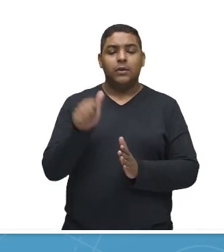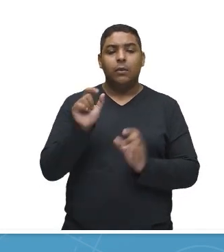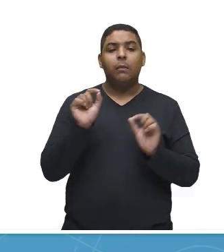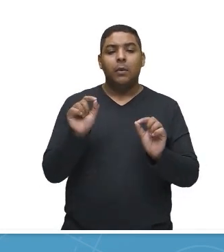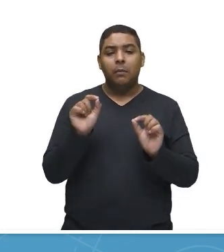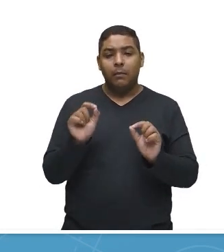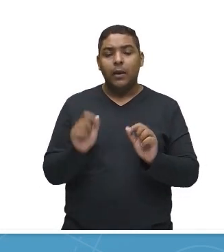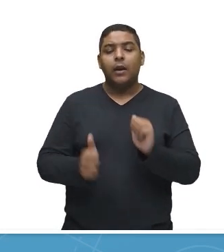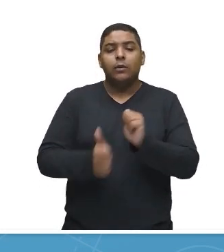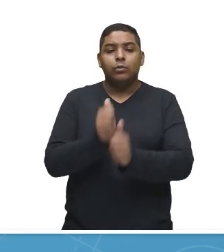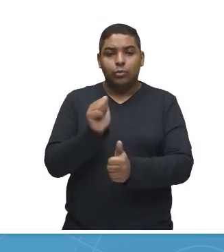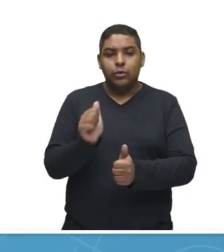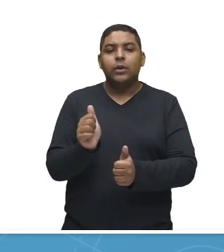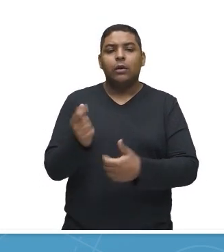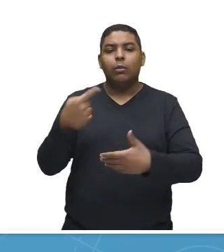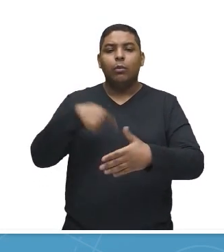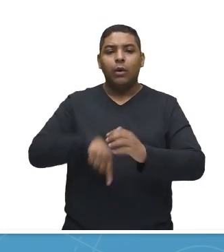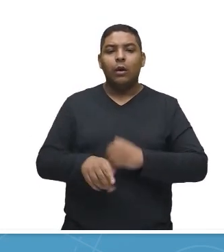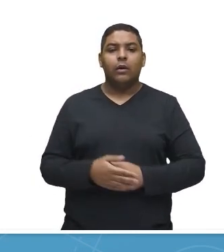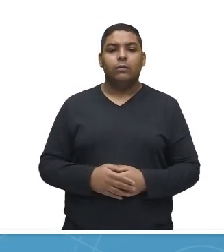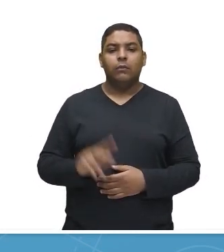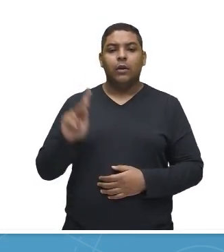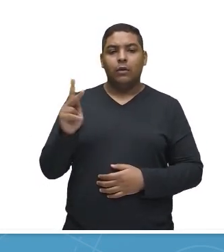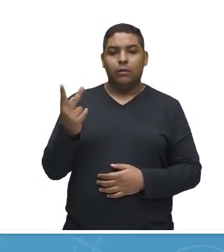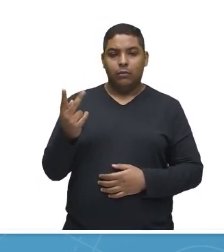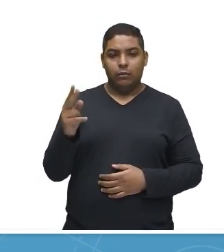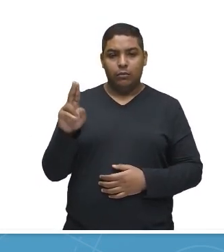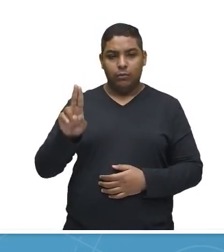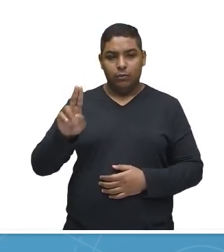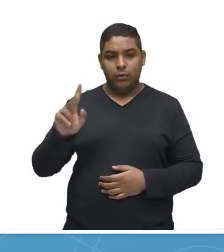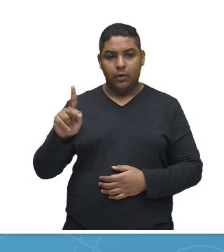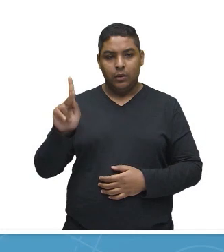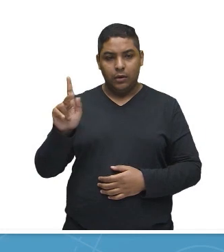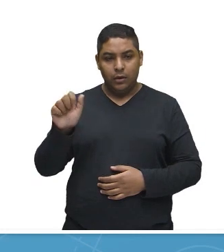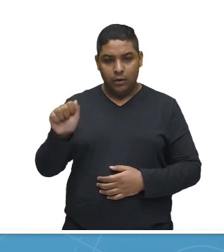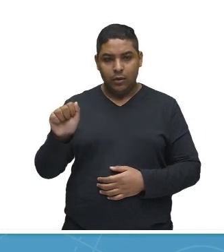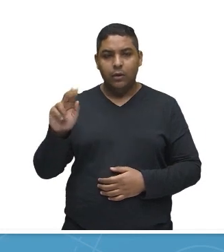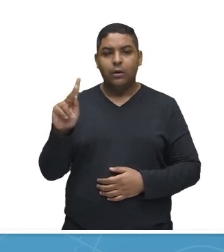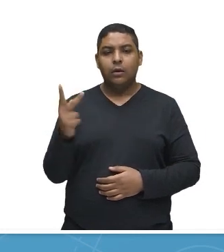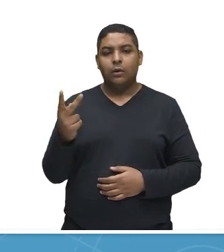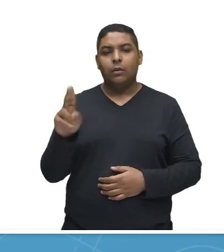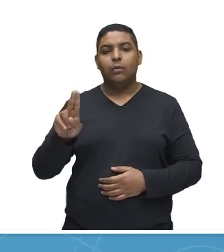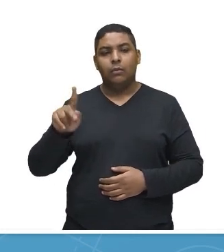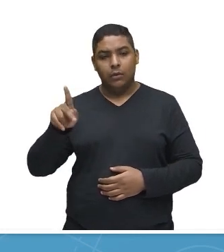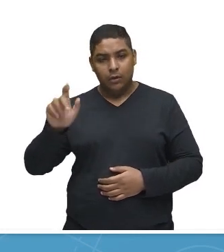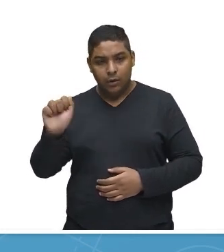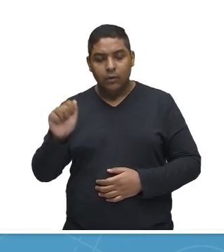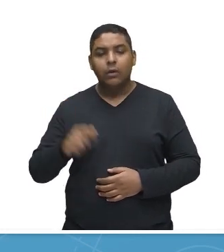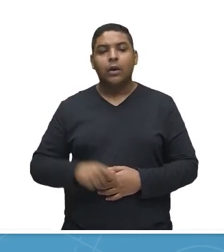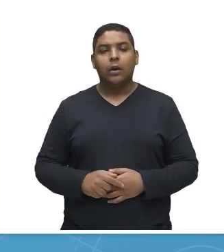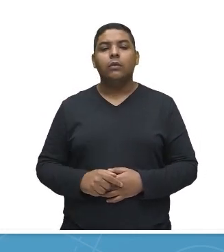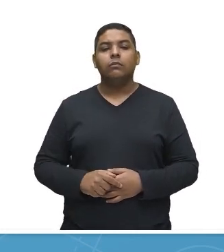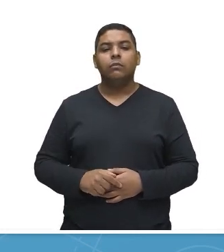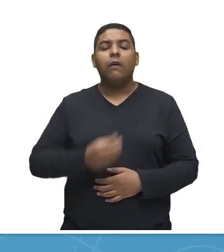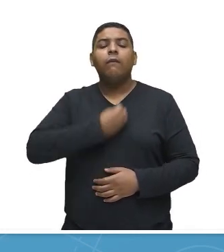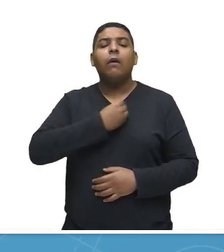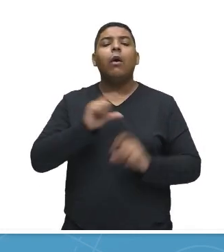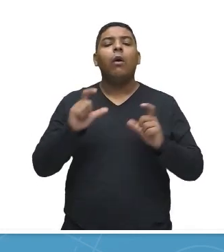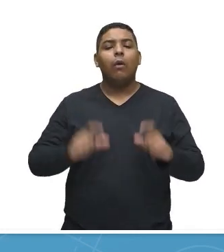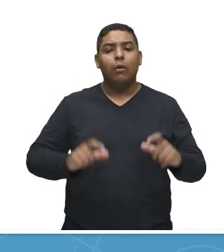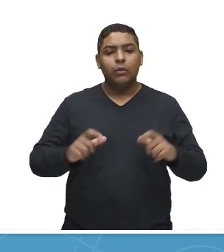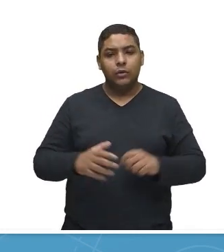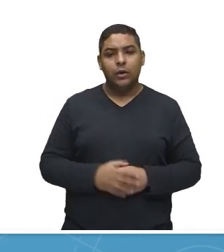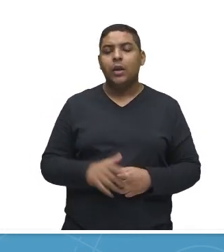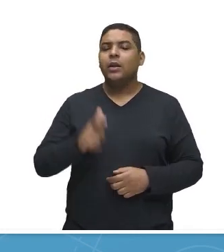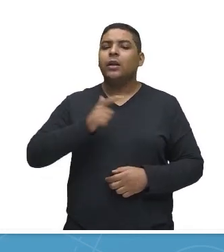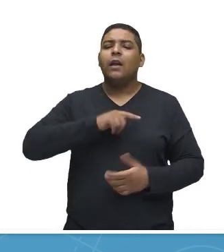corporal indígena, que é a Uca-Uca. Olha só, a Uca-Uca, ela está presente em vários